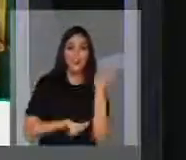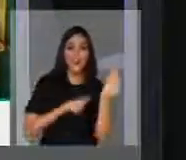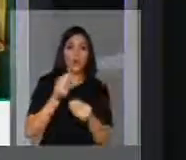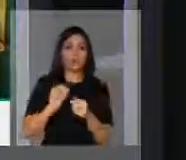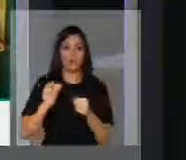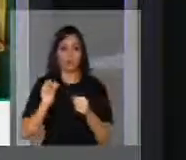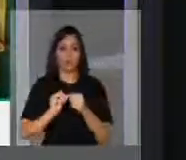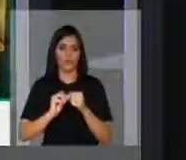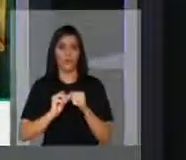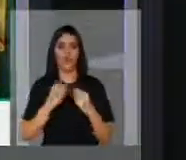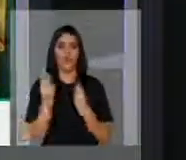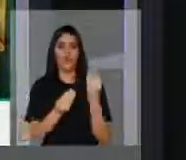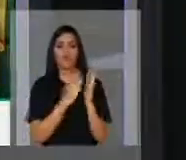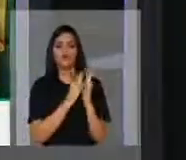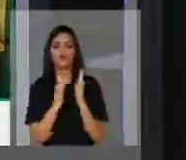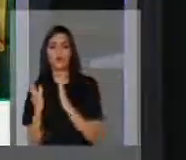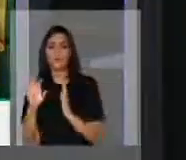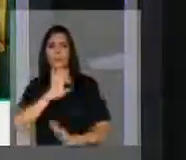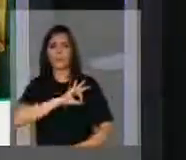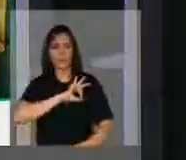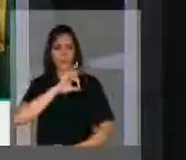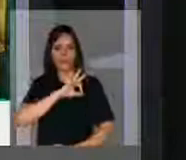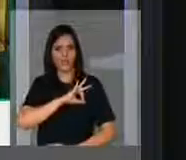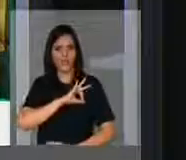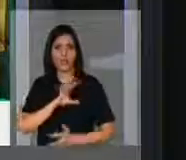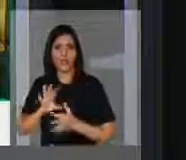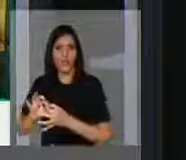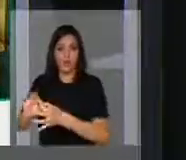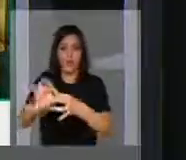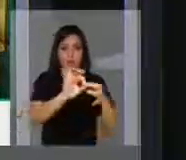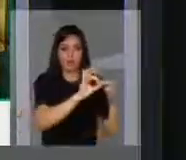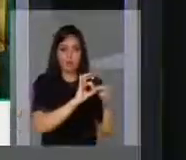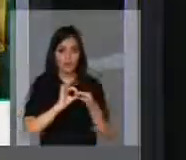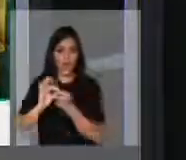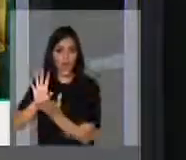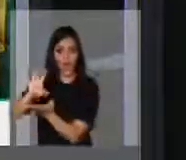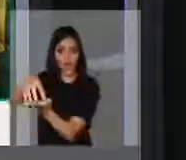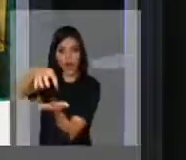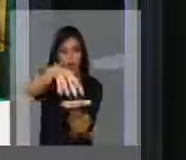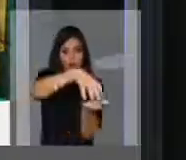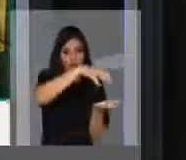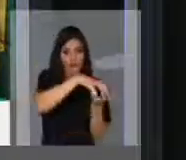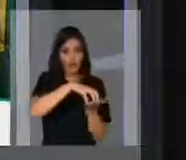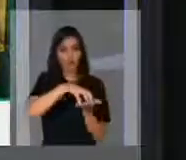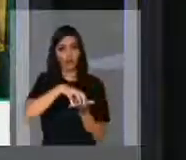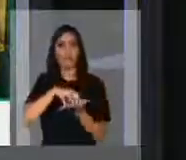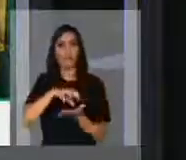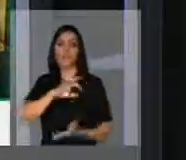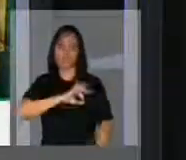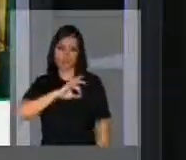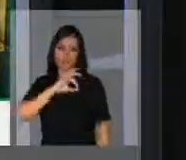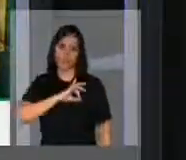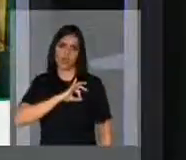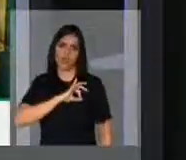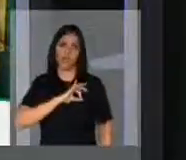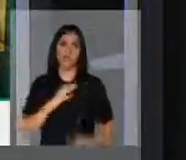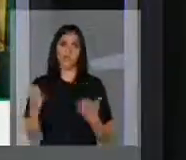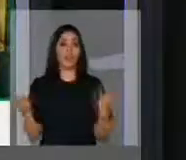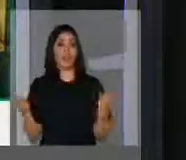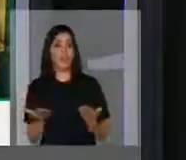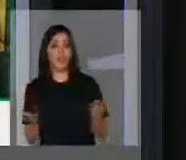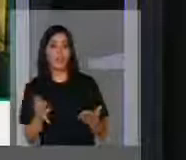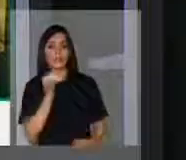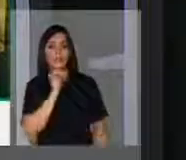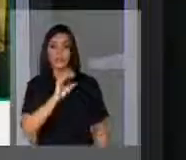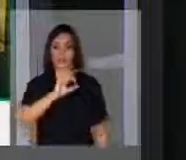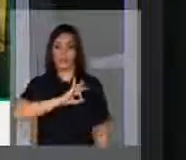procedimentos policiais, da integração entre os órgãos policiais. Hoje,